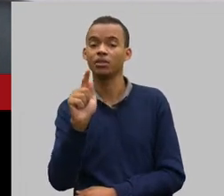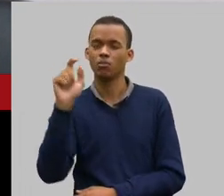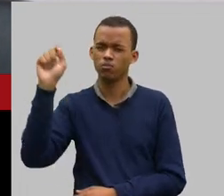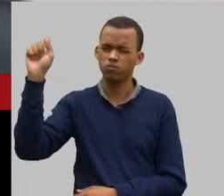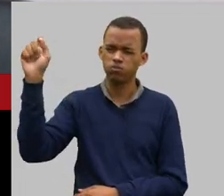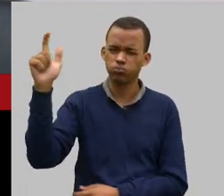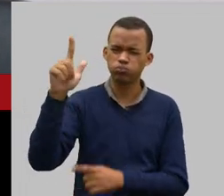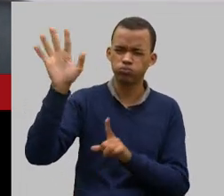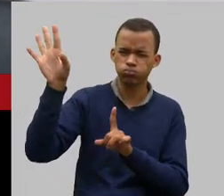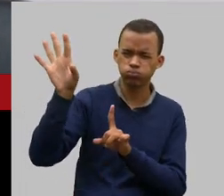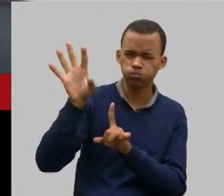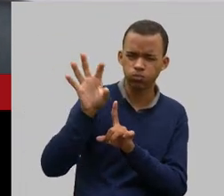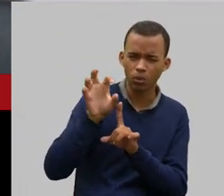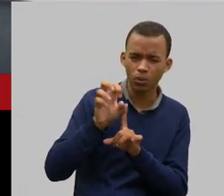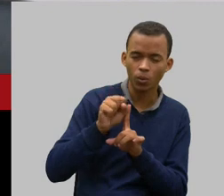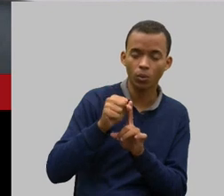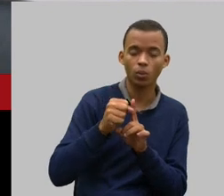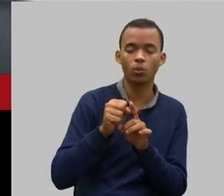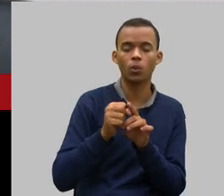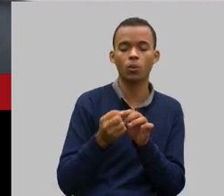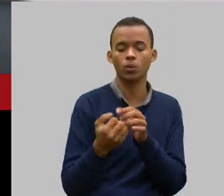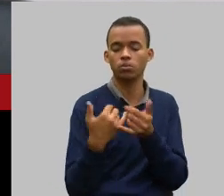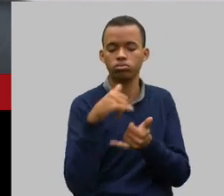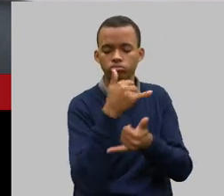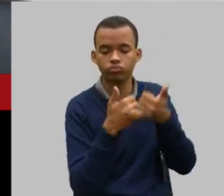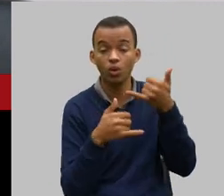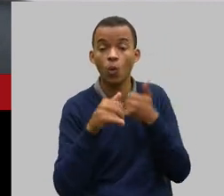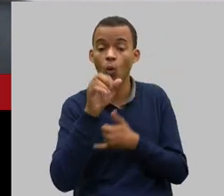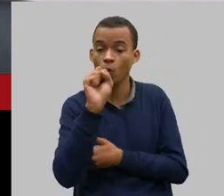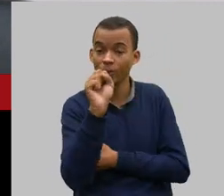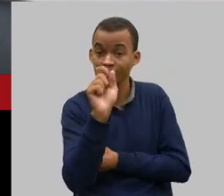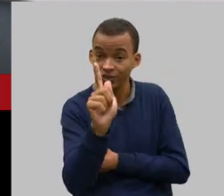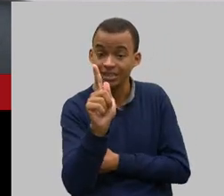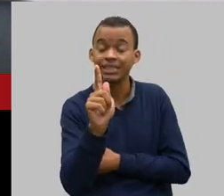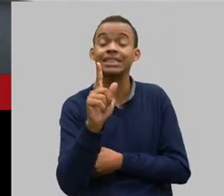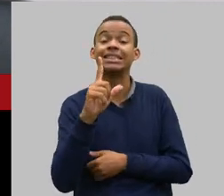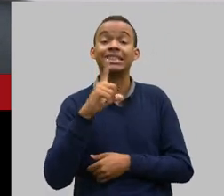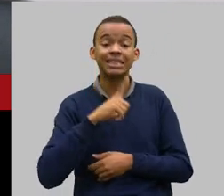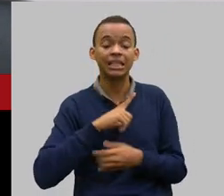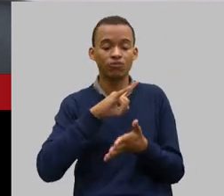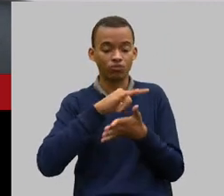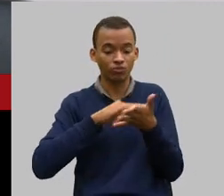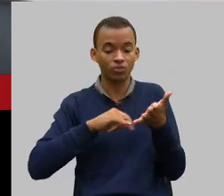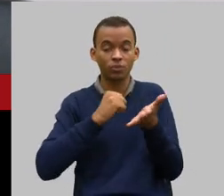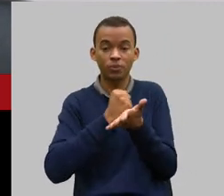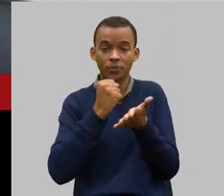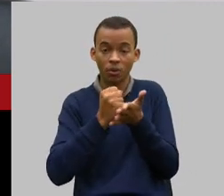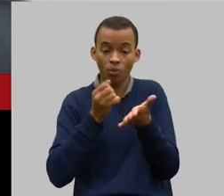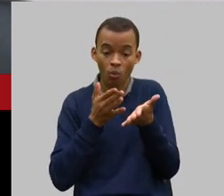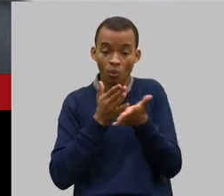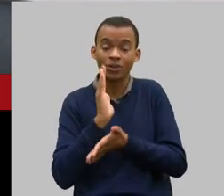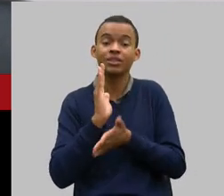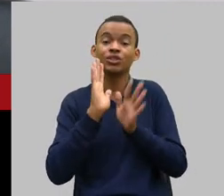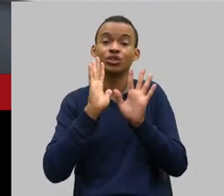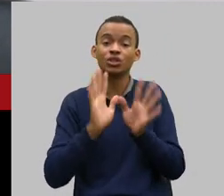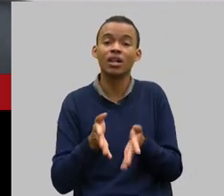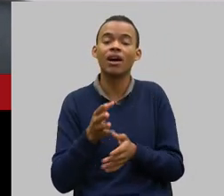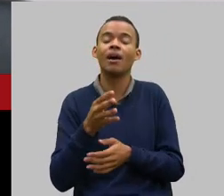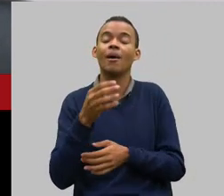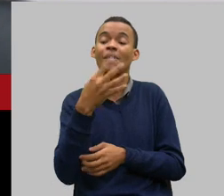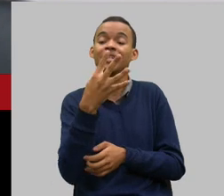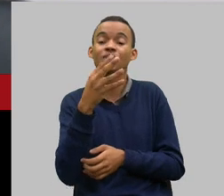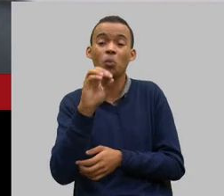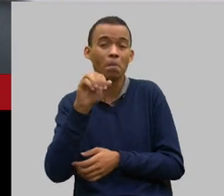outorgados então eh eh quase três stpol outorgadas né no estado de Minas Gerais Então isso é realmente e